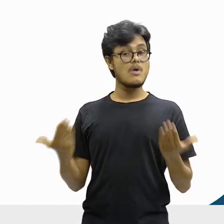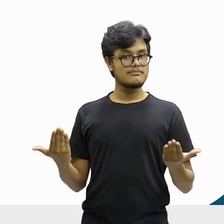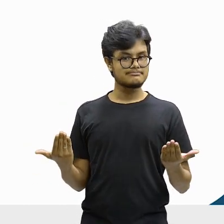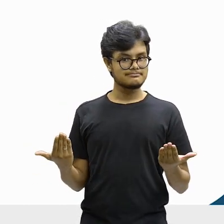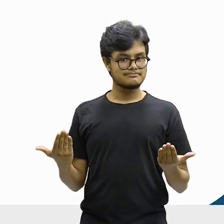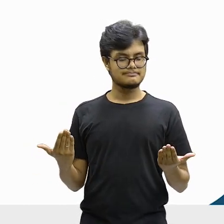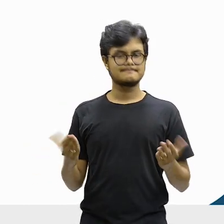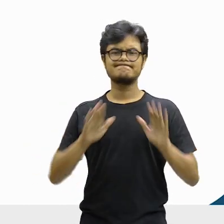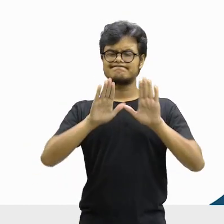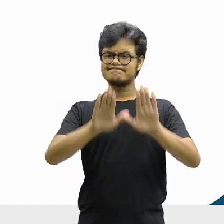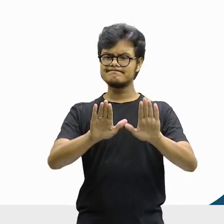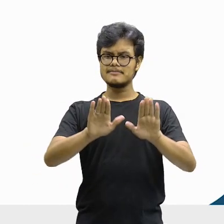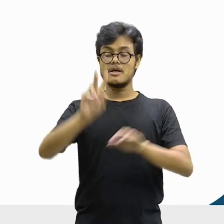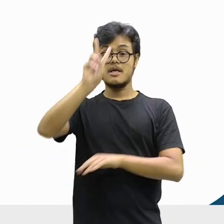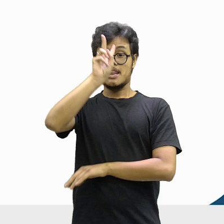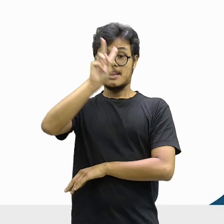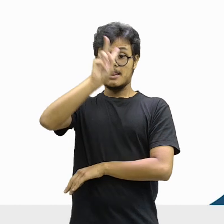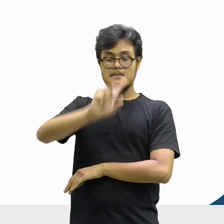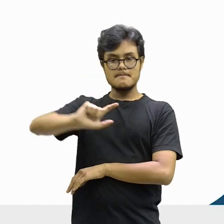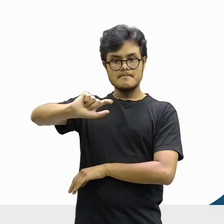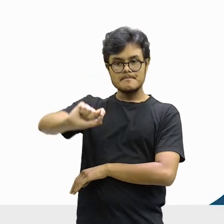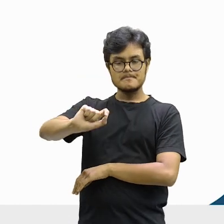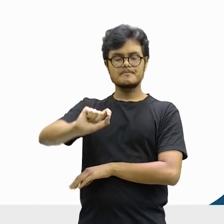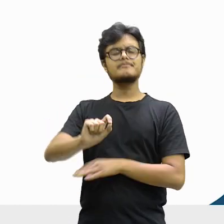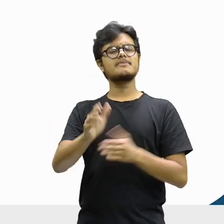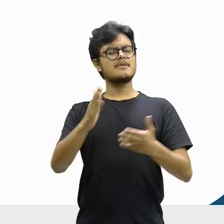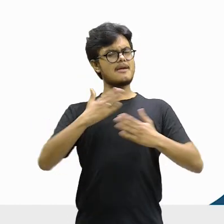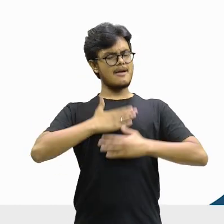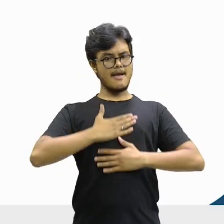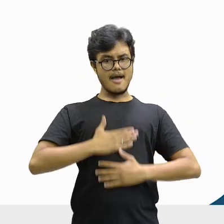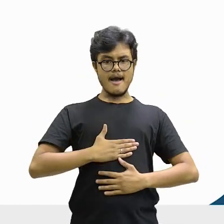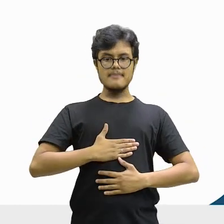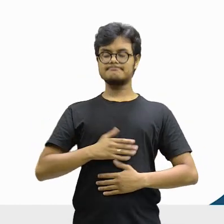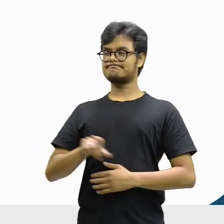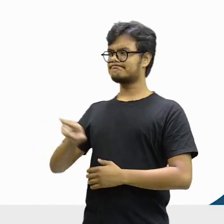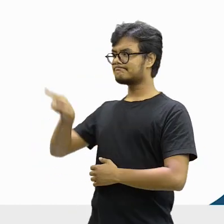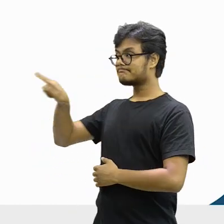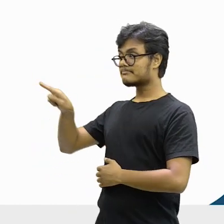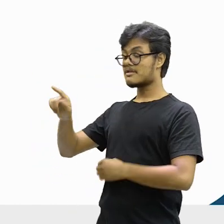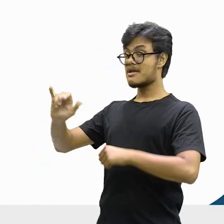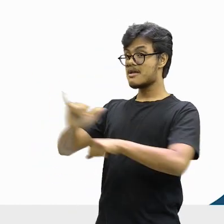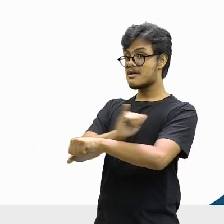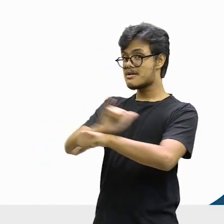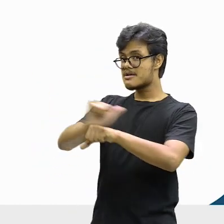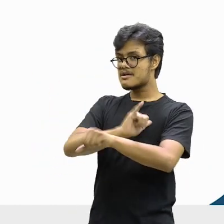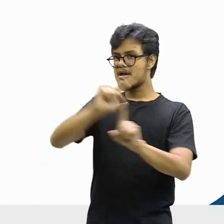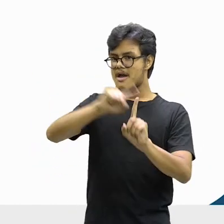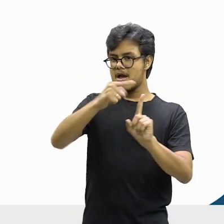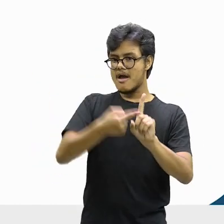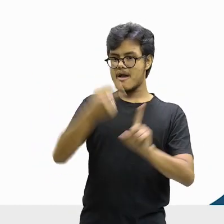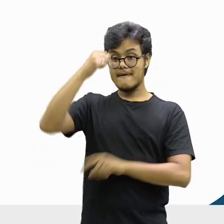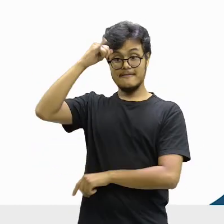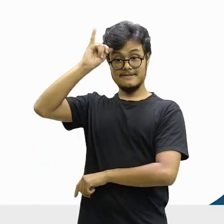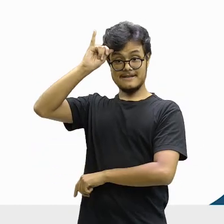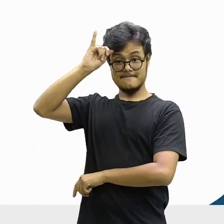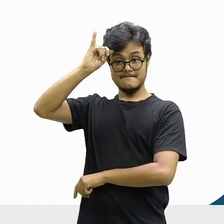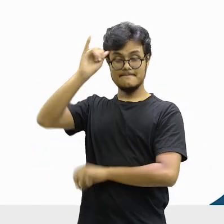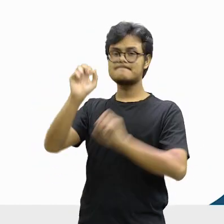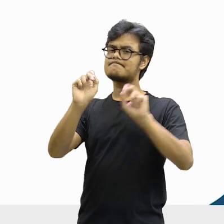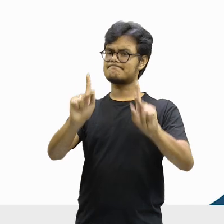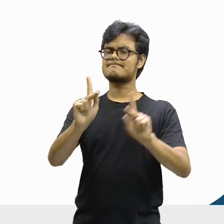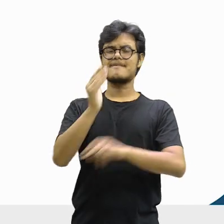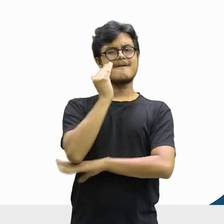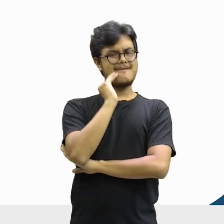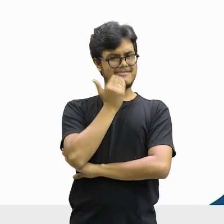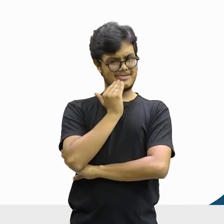Vamos só lembrar, vou voltar aqui com vocês. Ele está botando os métodos que é impedir o encontro dos gametas,